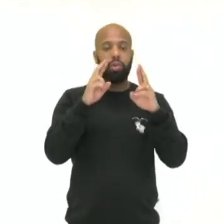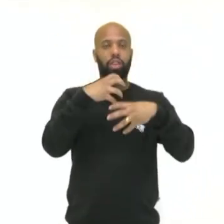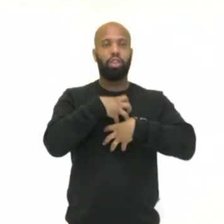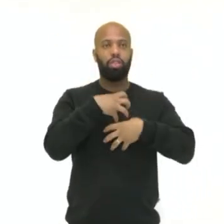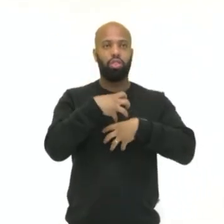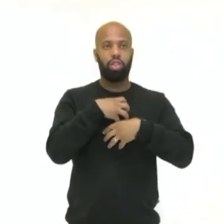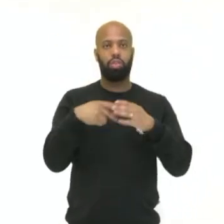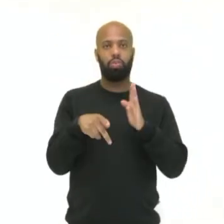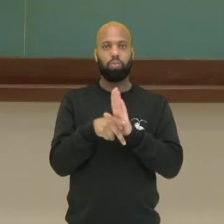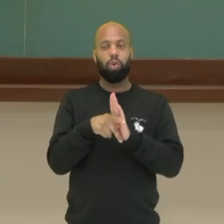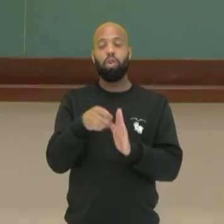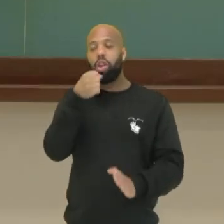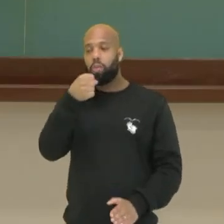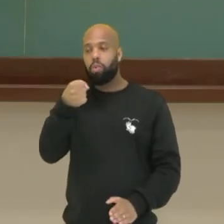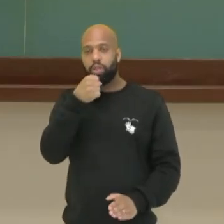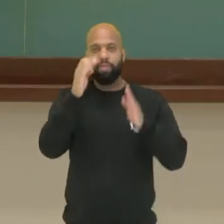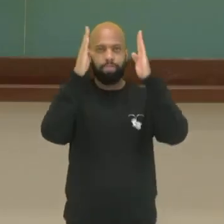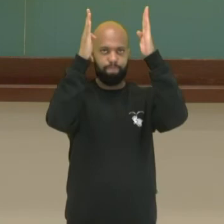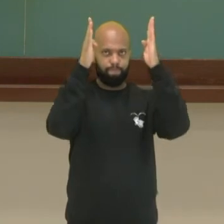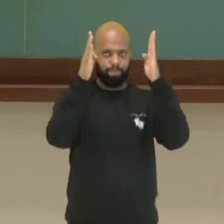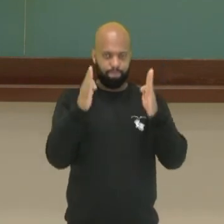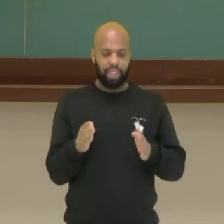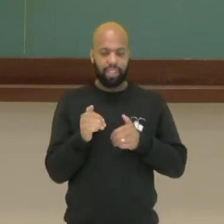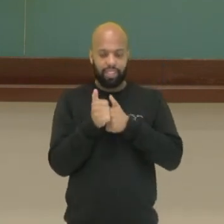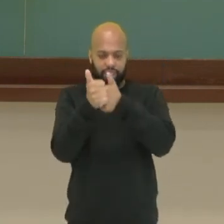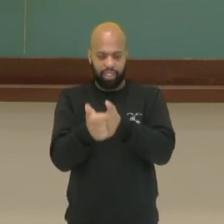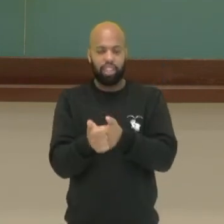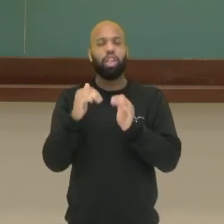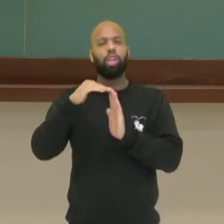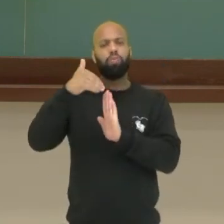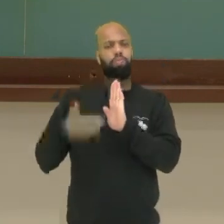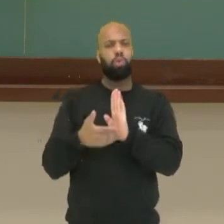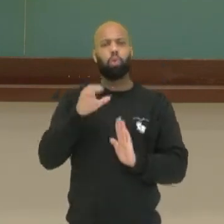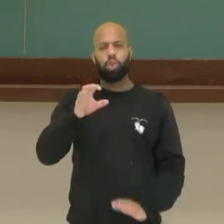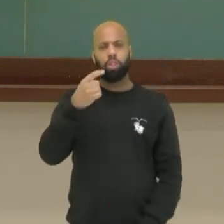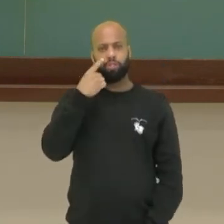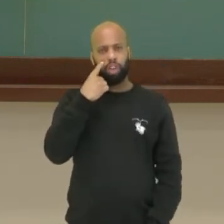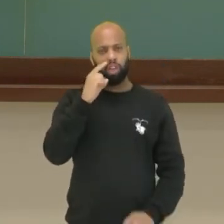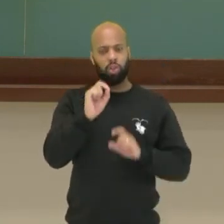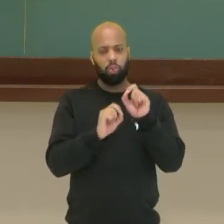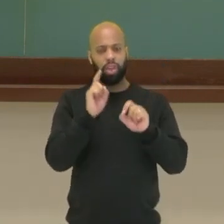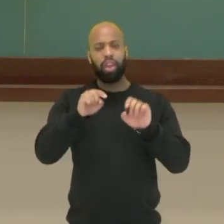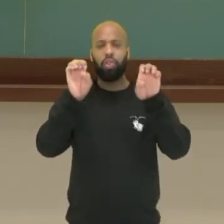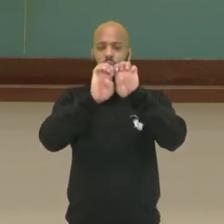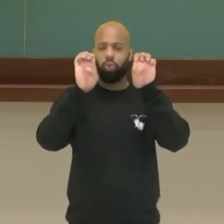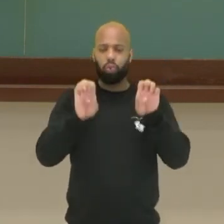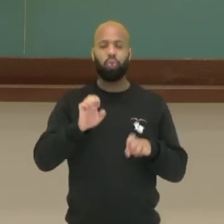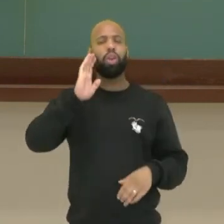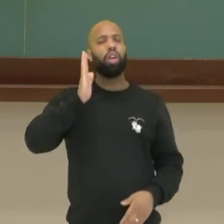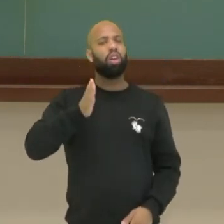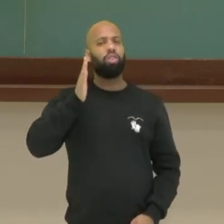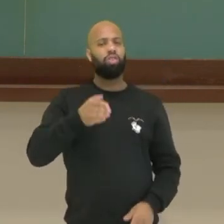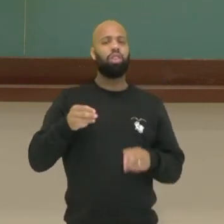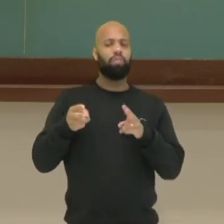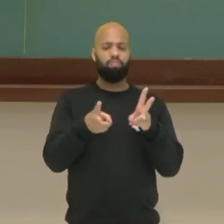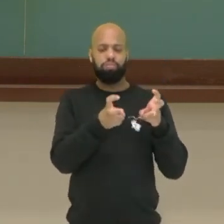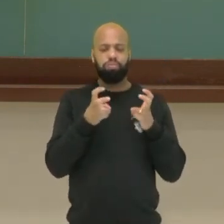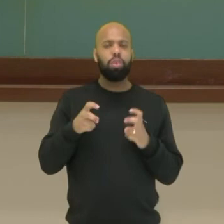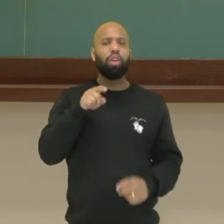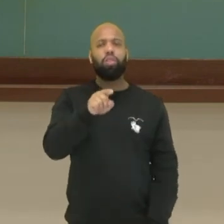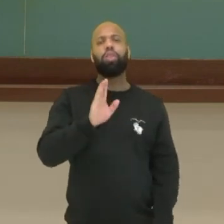da reportagem. Tudo isso aqui que está vendo são estruturas que já acabamos de observar. Você